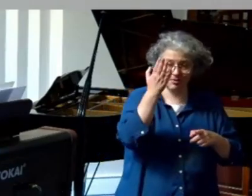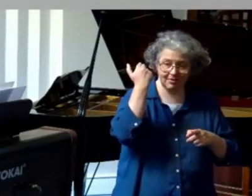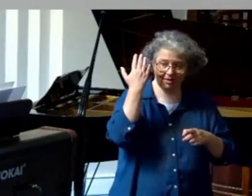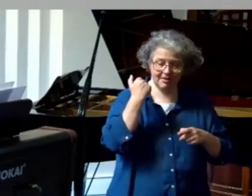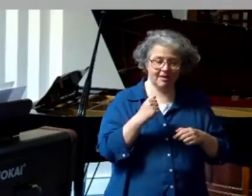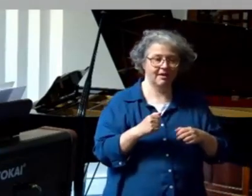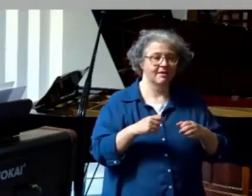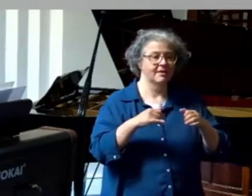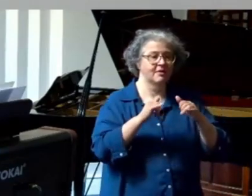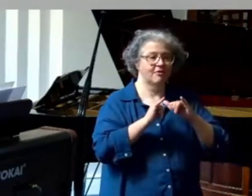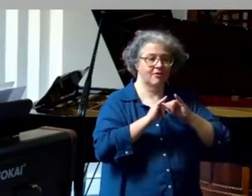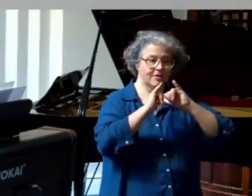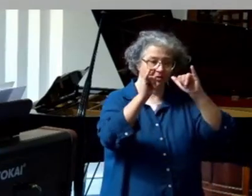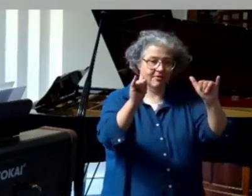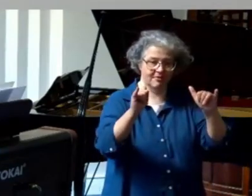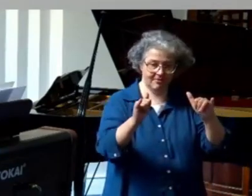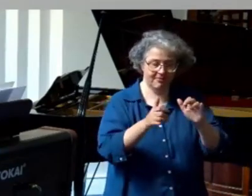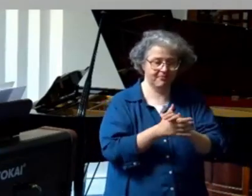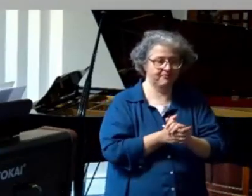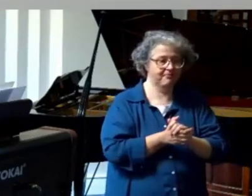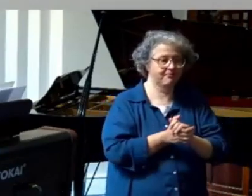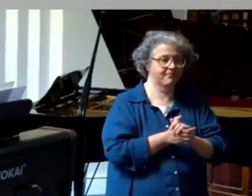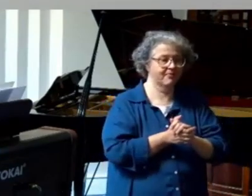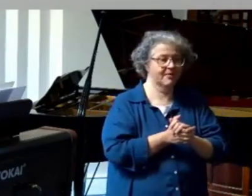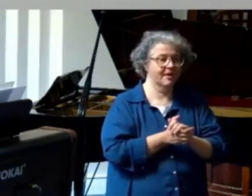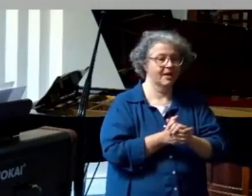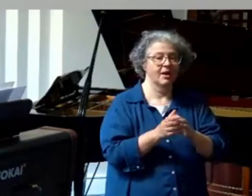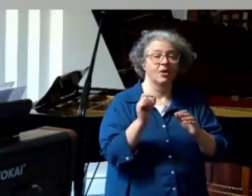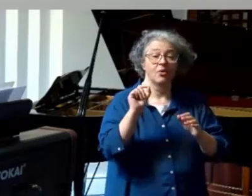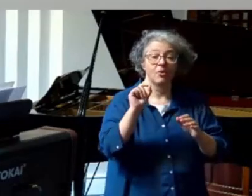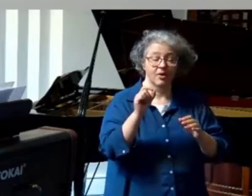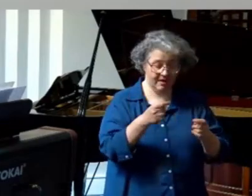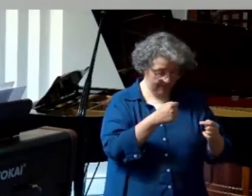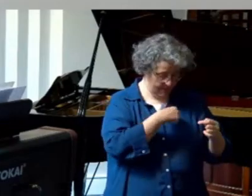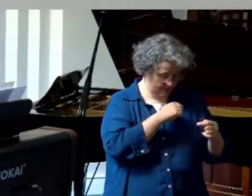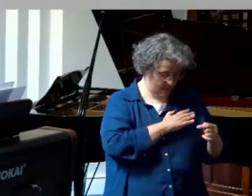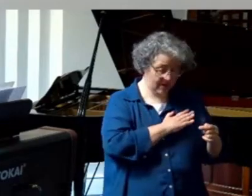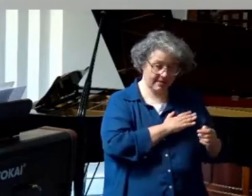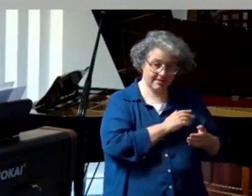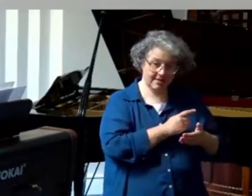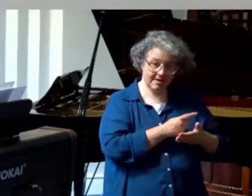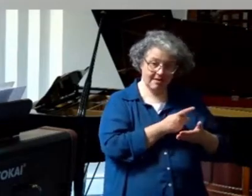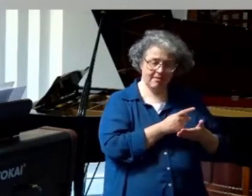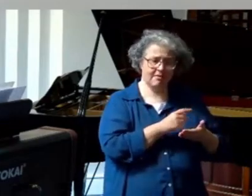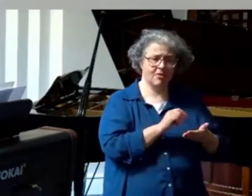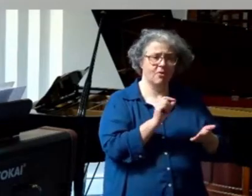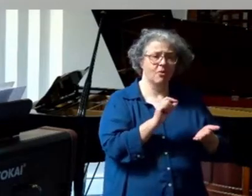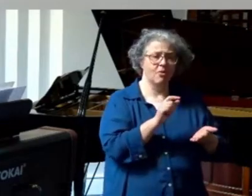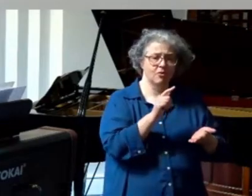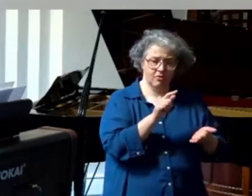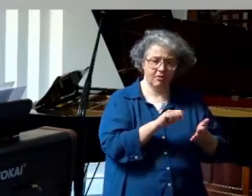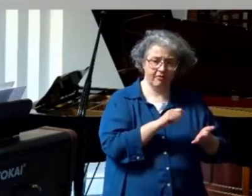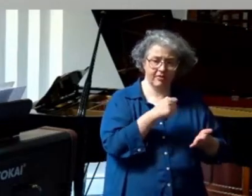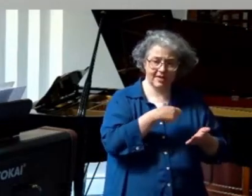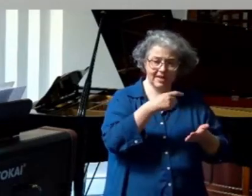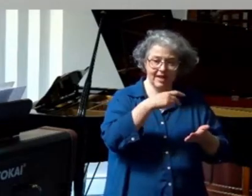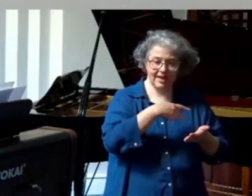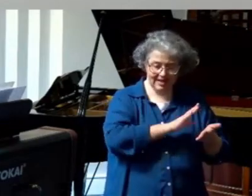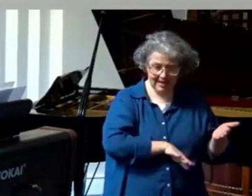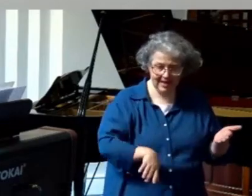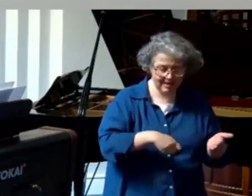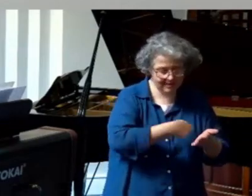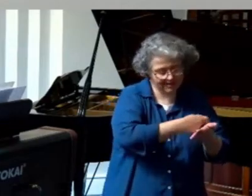uma exposição aqui e pedi que as crianças colocassem no papel o que estava nos seus corações. E recebi algumas